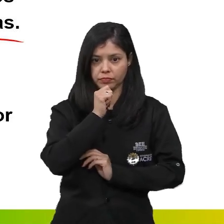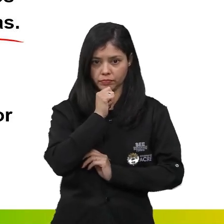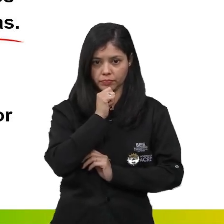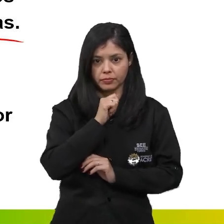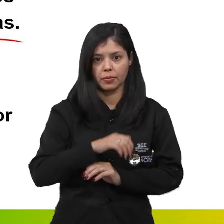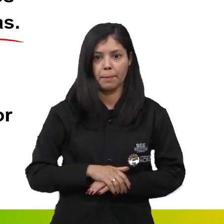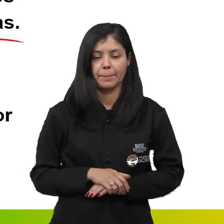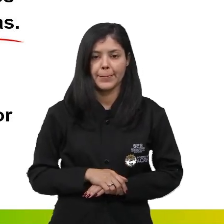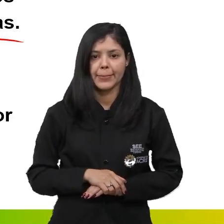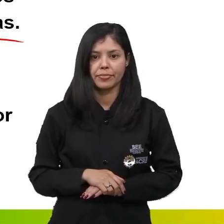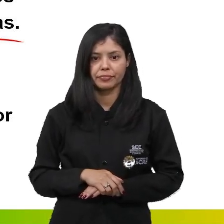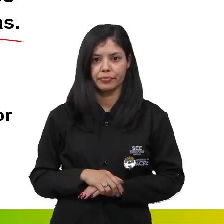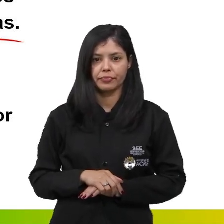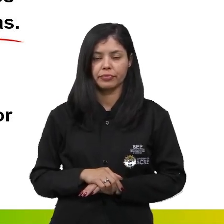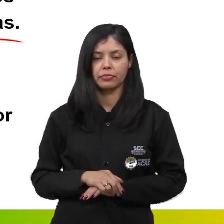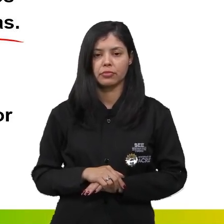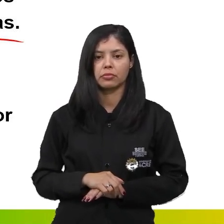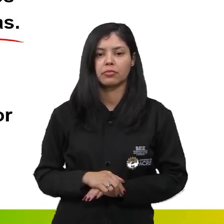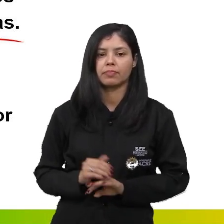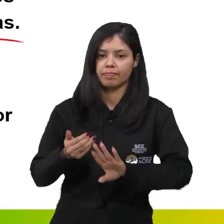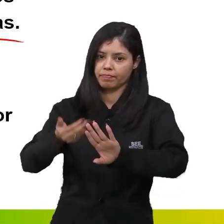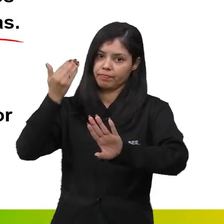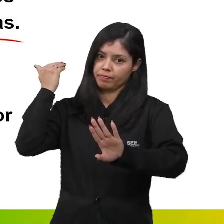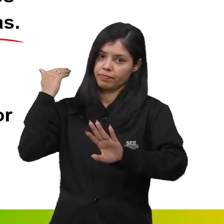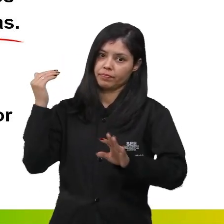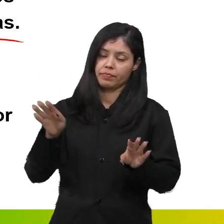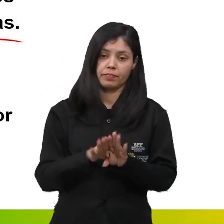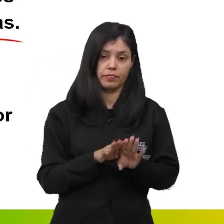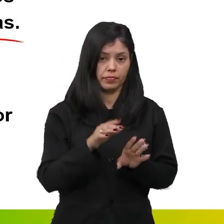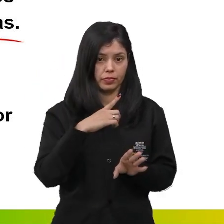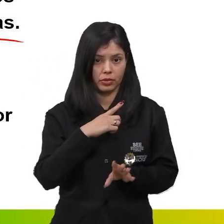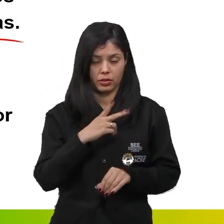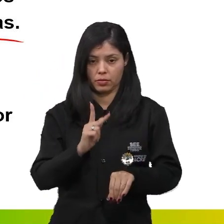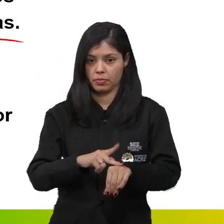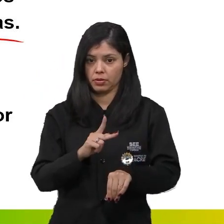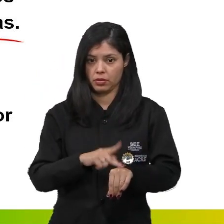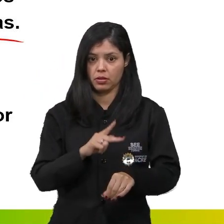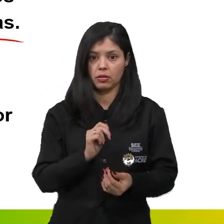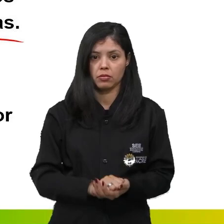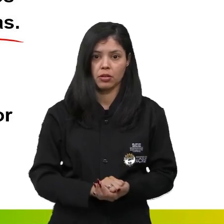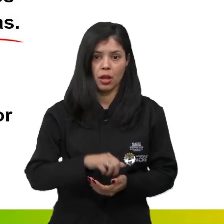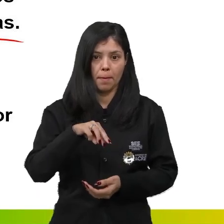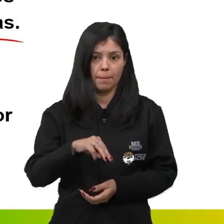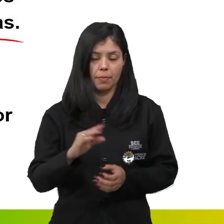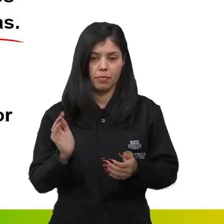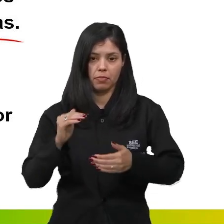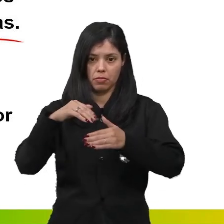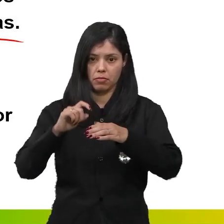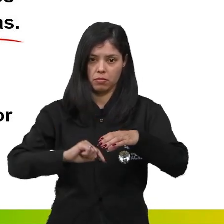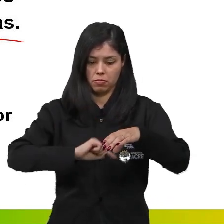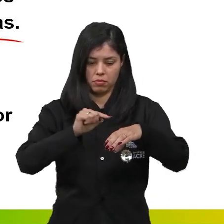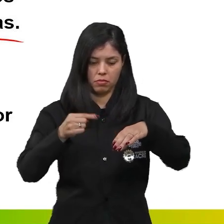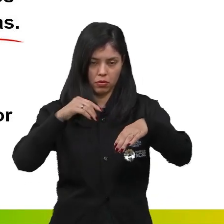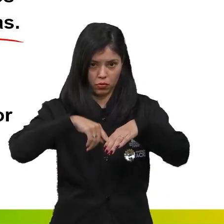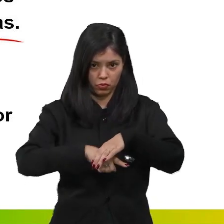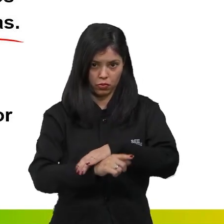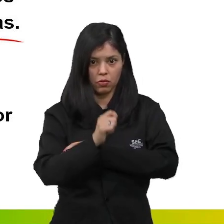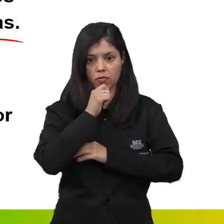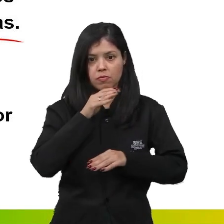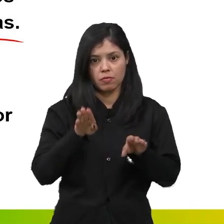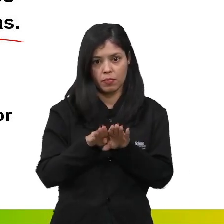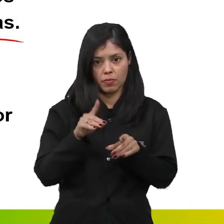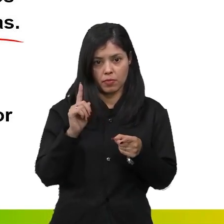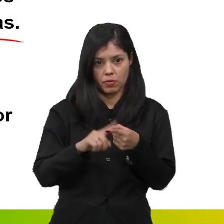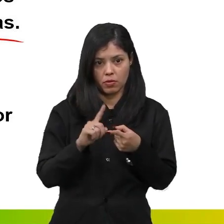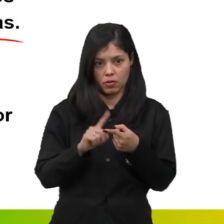tumba. Antigamente também era com pedras, né, estilo uma caverna, tumba, são os tumbeiros,